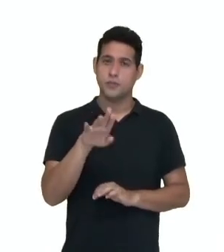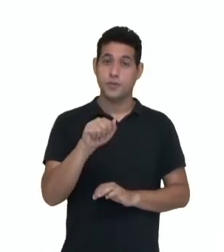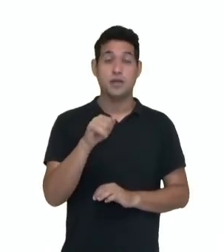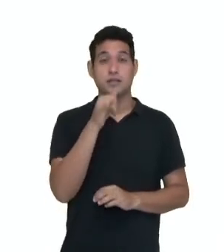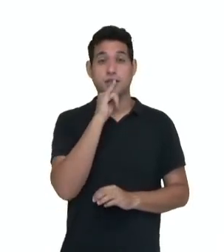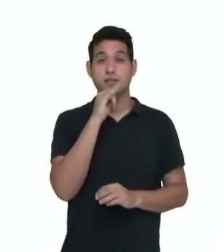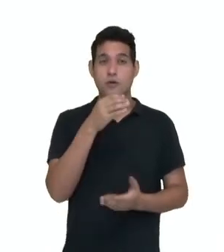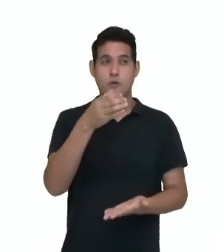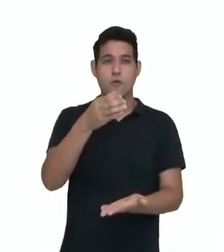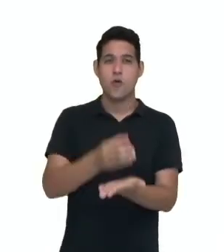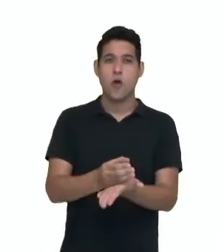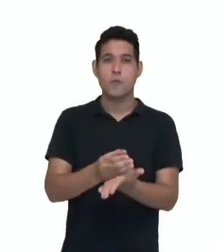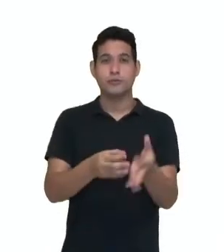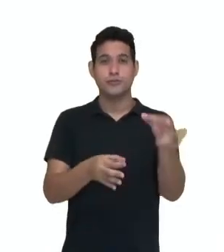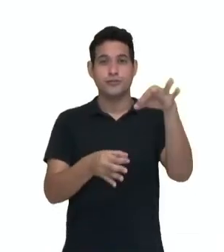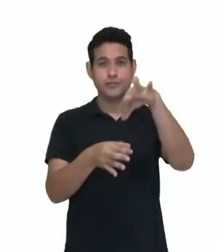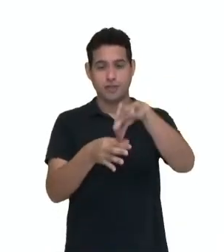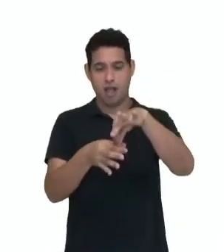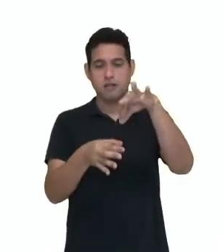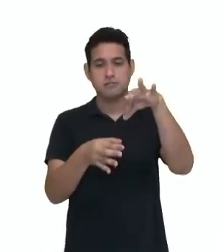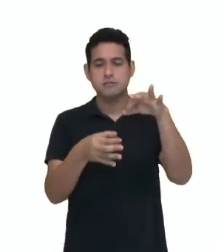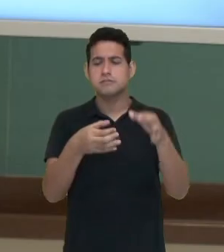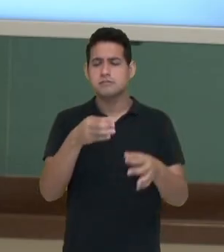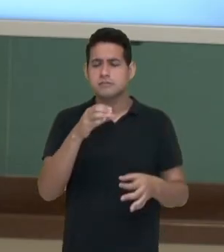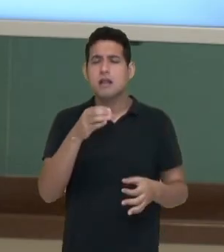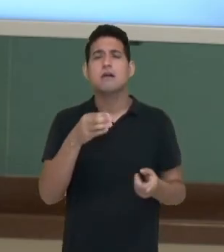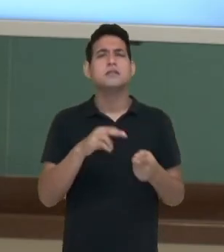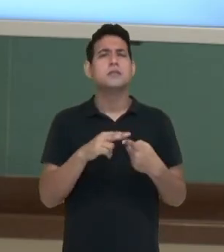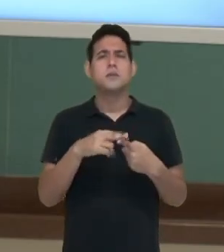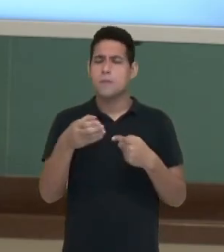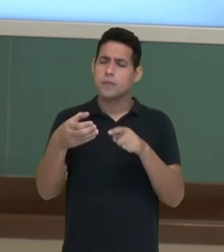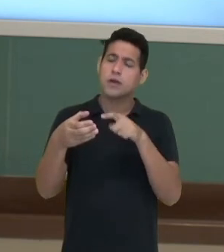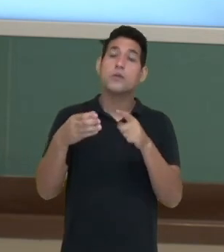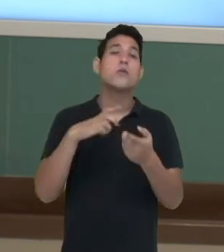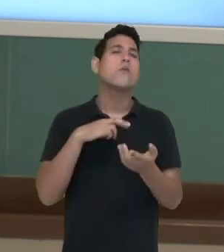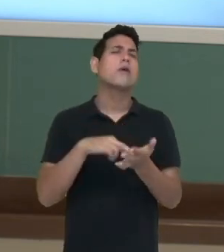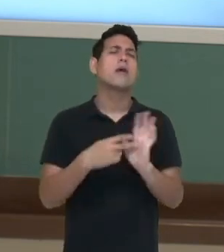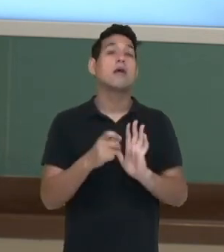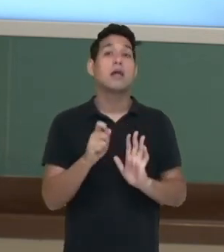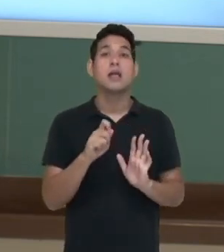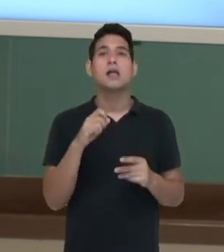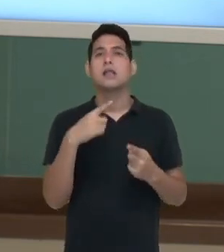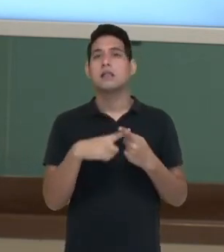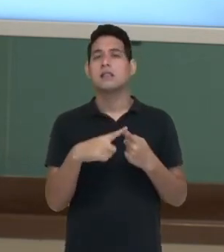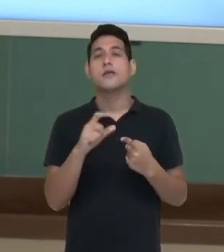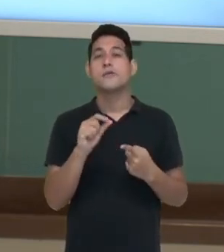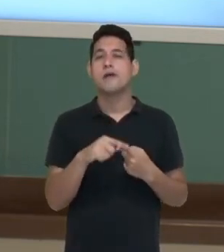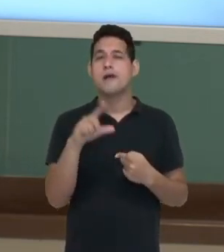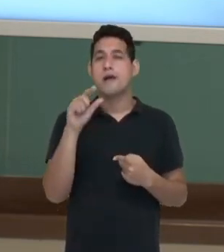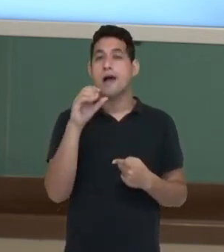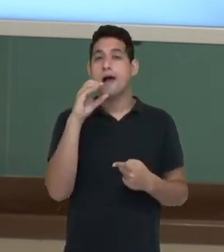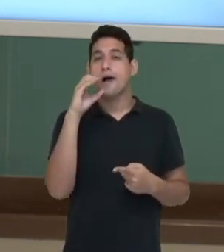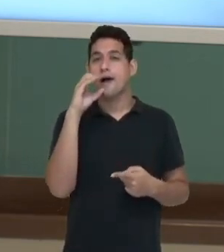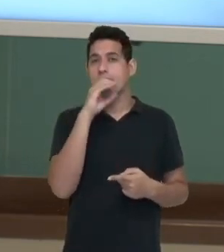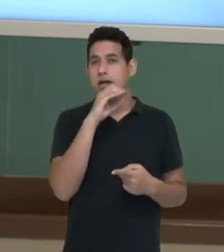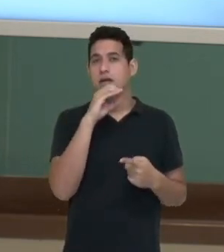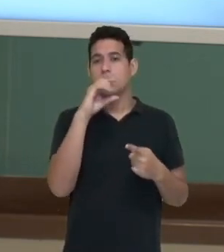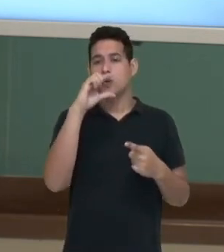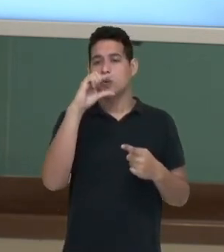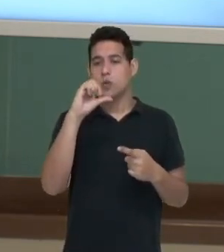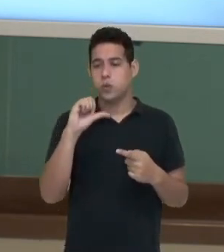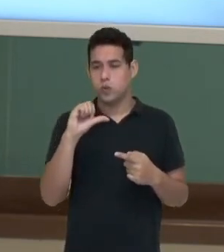um chá e a gente destaca aqui duas coisas: a diminuição da temperatura, né, que